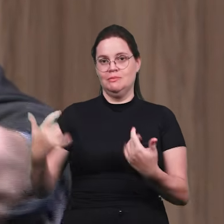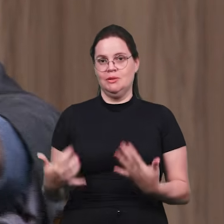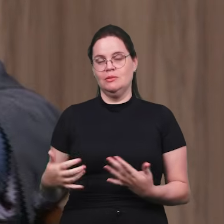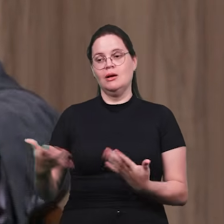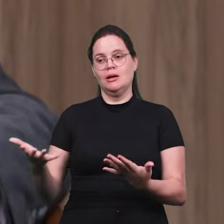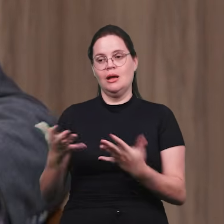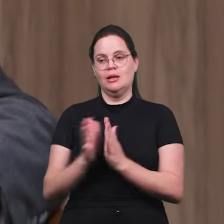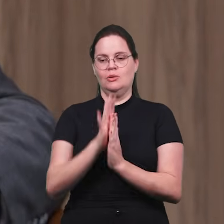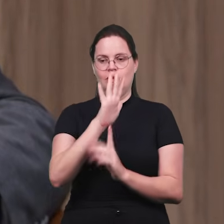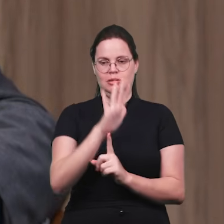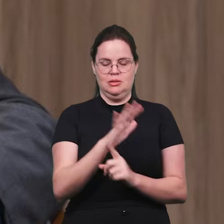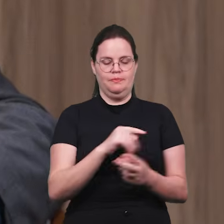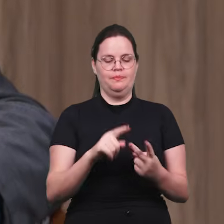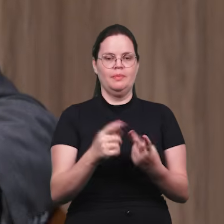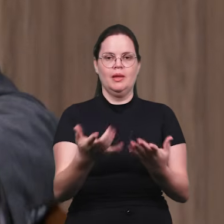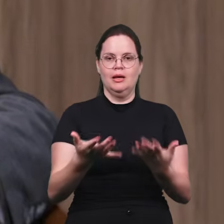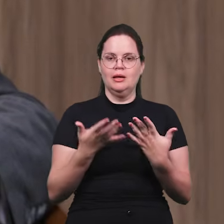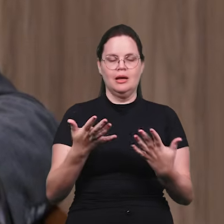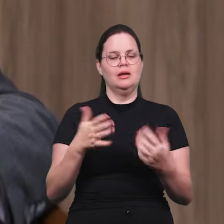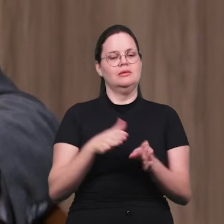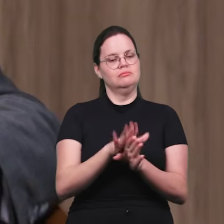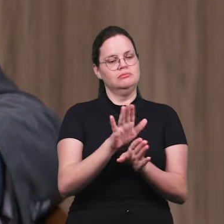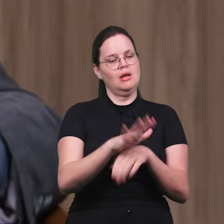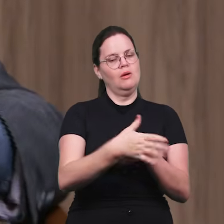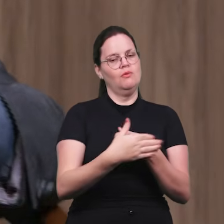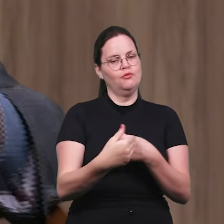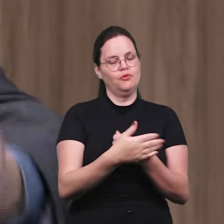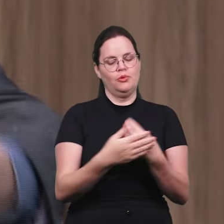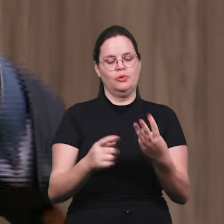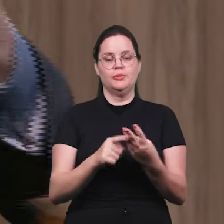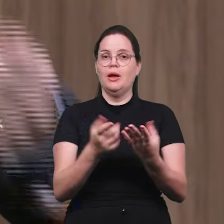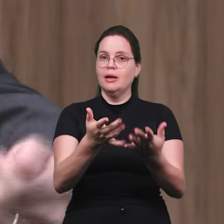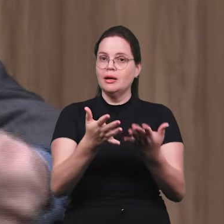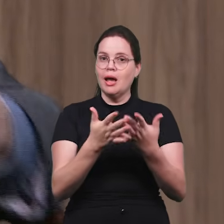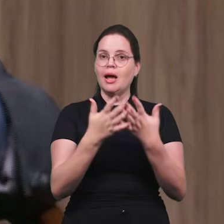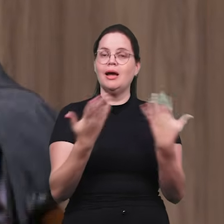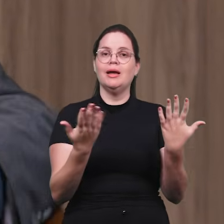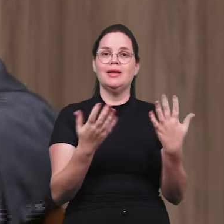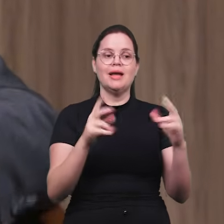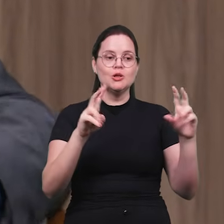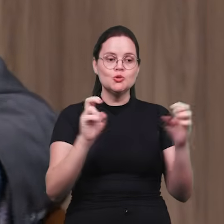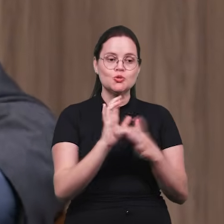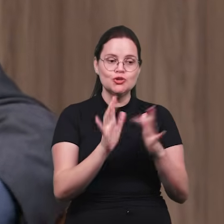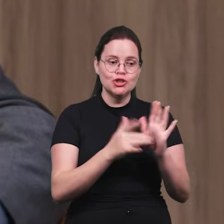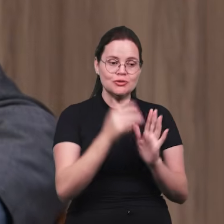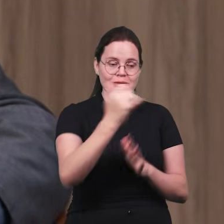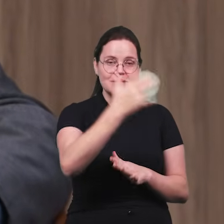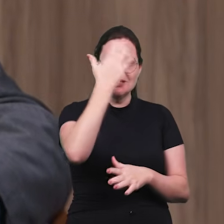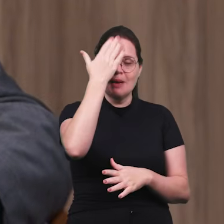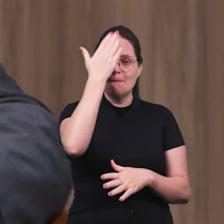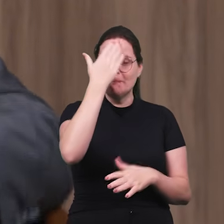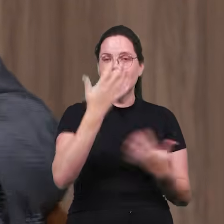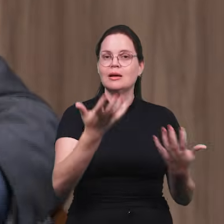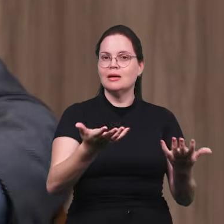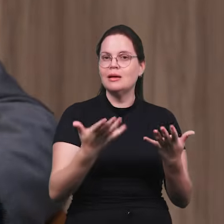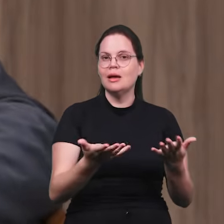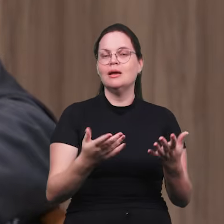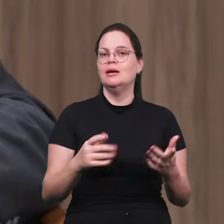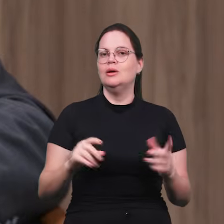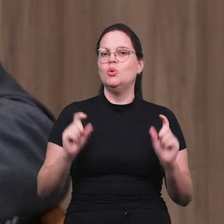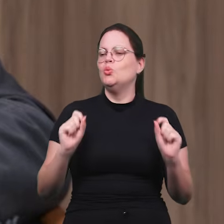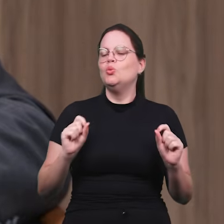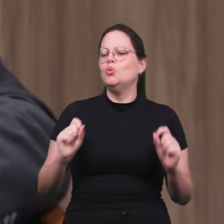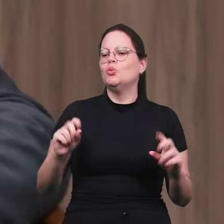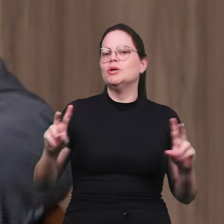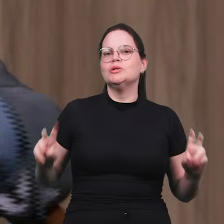querem uma oração, elas querem uma palavra de conforto, elas querem ouvir de Jesus, elas querem saber um pouco